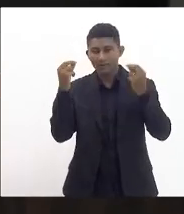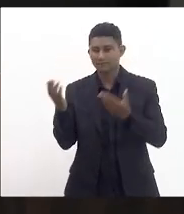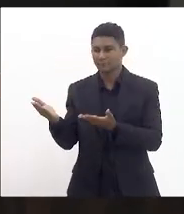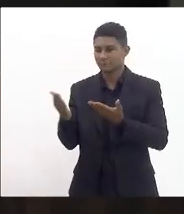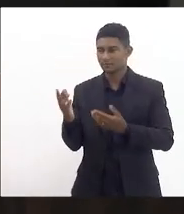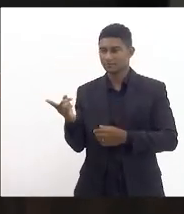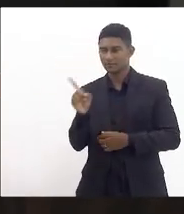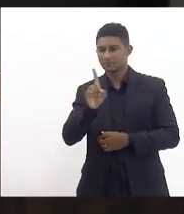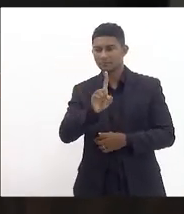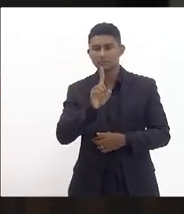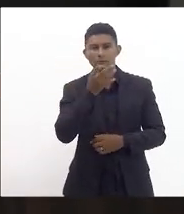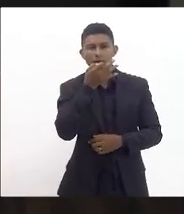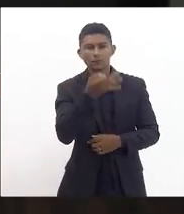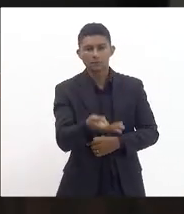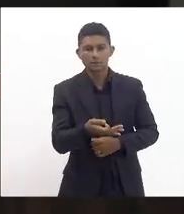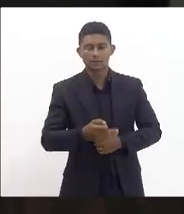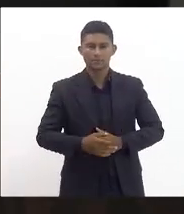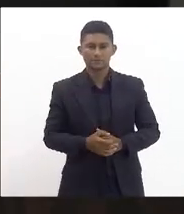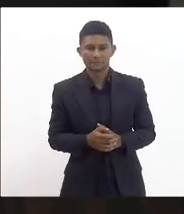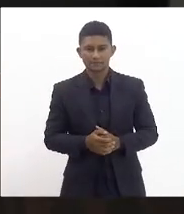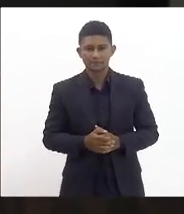Deputada enfermeira Rejane.